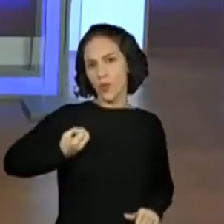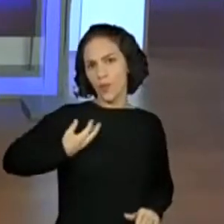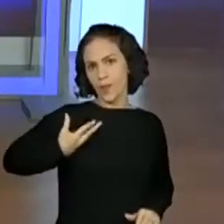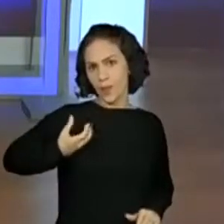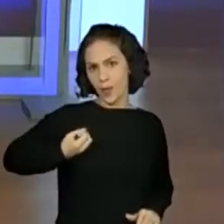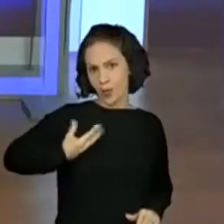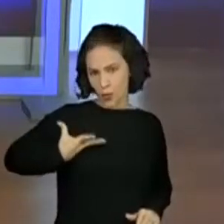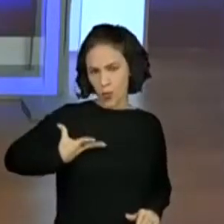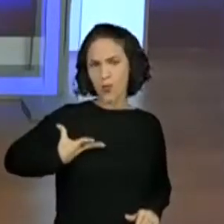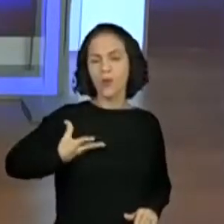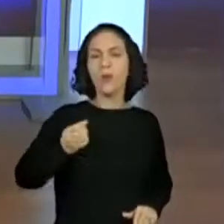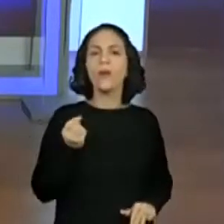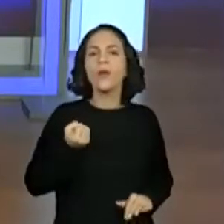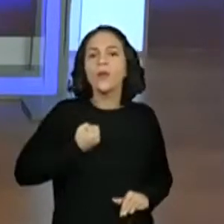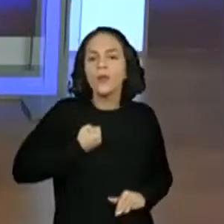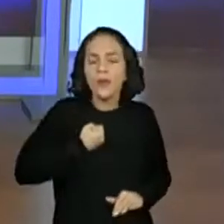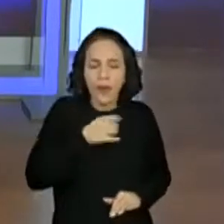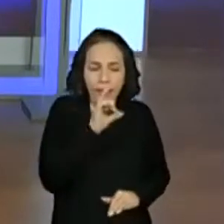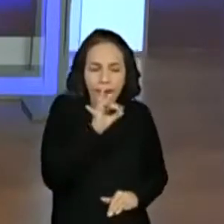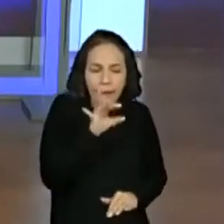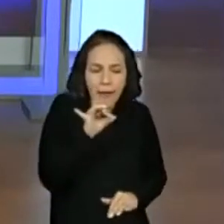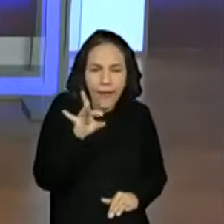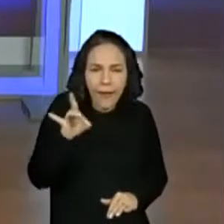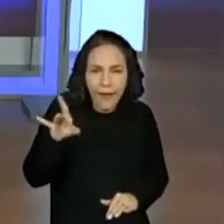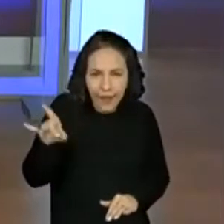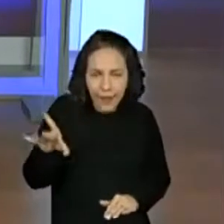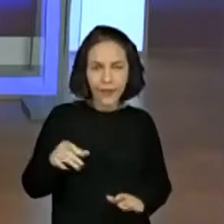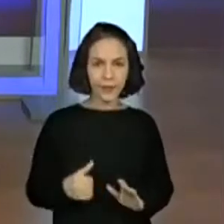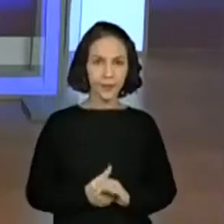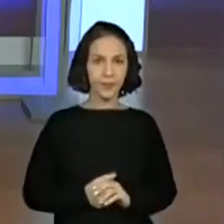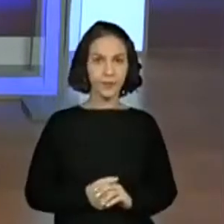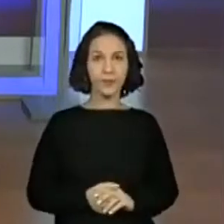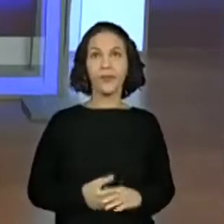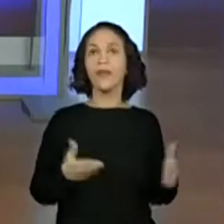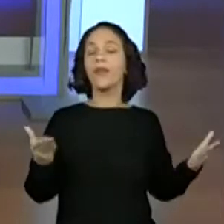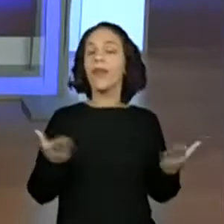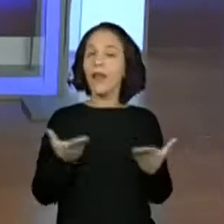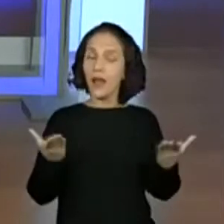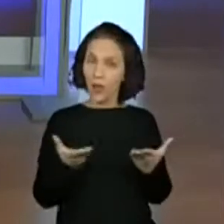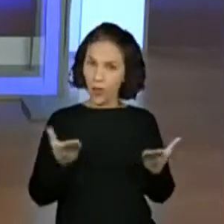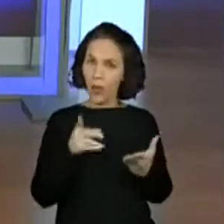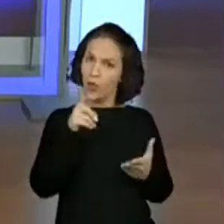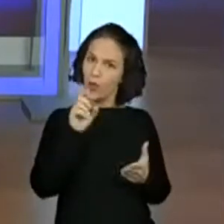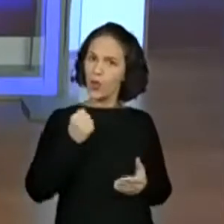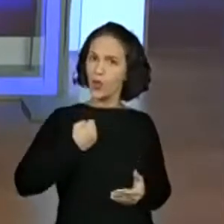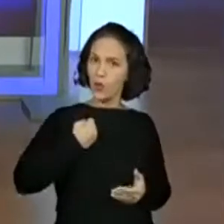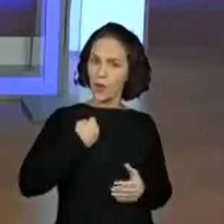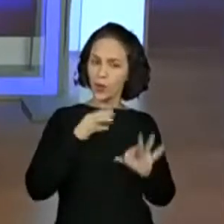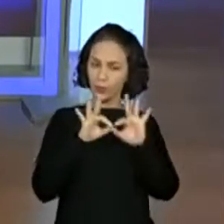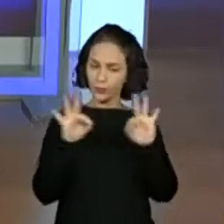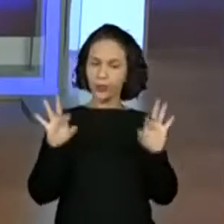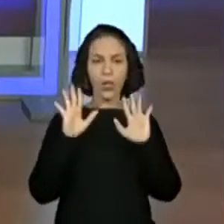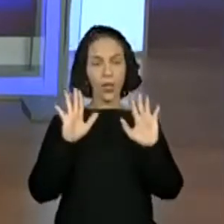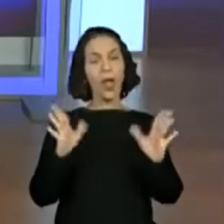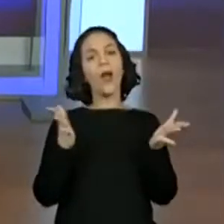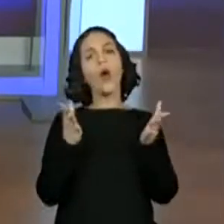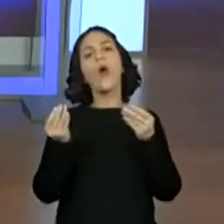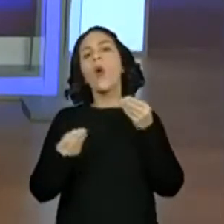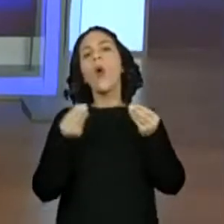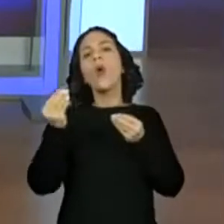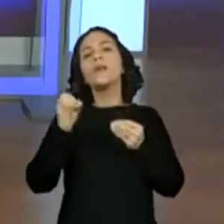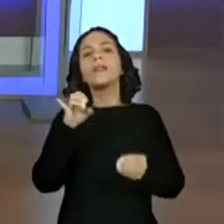forma numérica. Isso. Agora, tem a outra forma, que é a forma por extenso, como falamos. Se Isso tivéssemos mesmo.